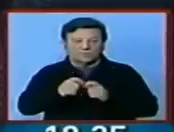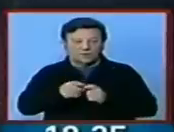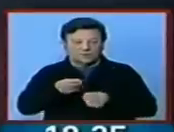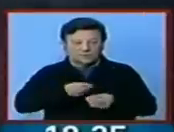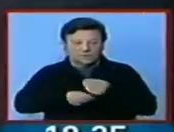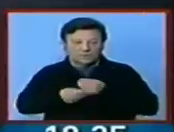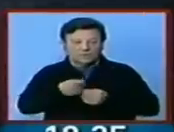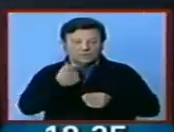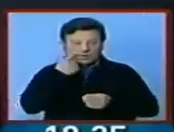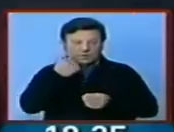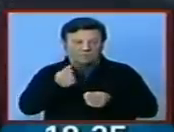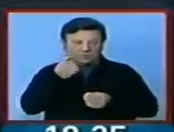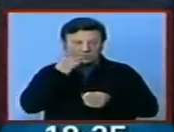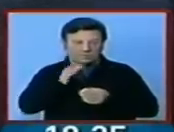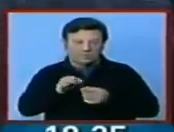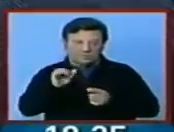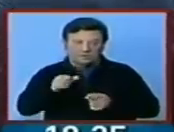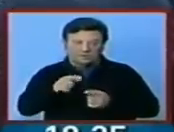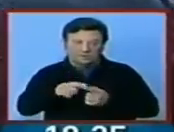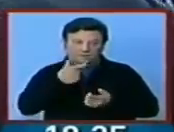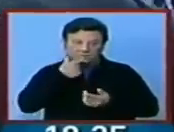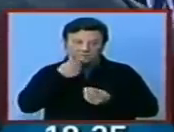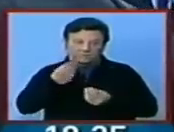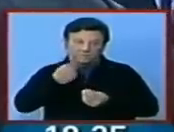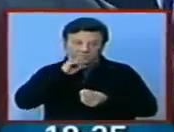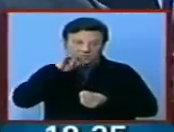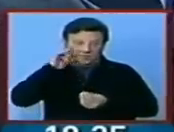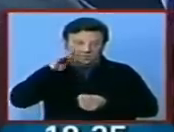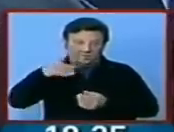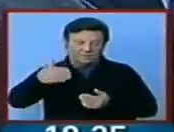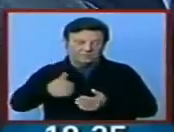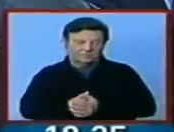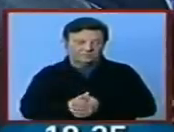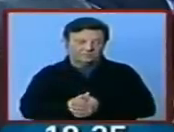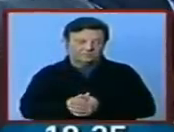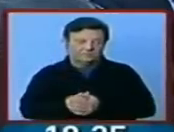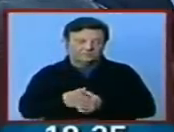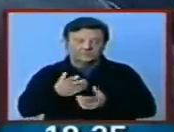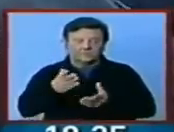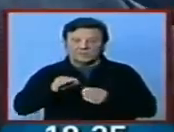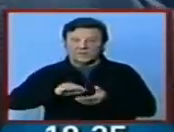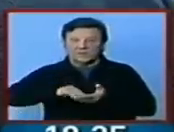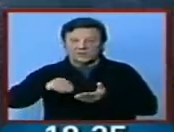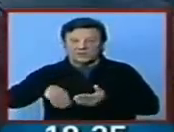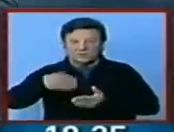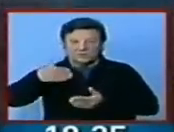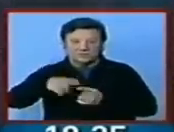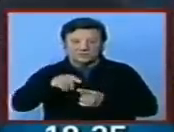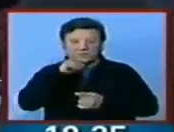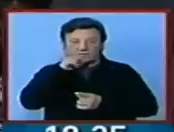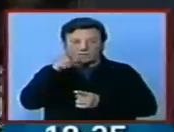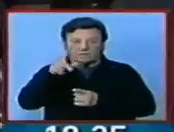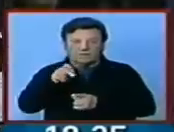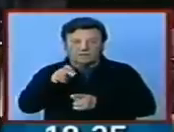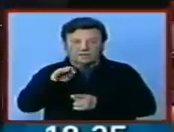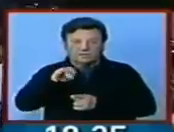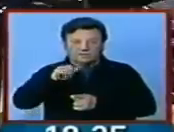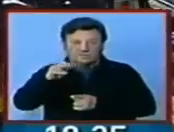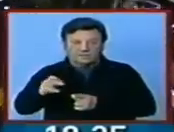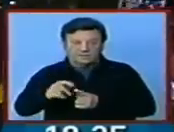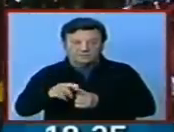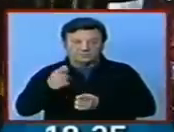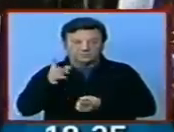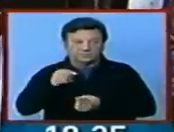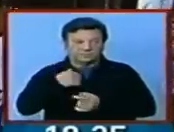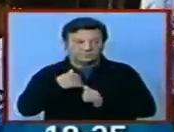cartões é um bom sinal. É um bom pronúncio. É um bom pronúncio para outros contratos, sobretudo para a Ásia. Temos aqui